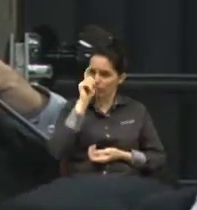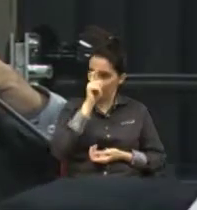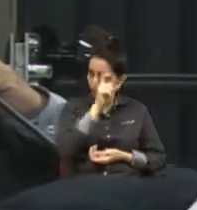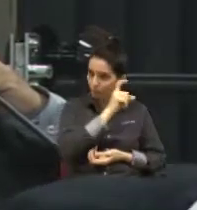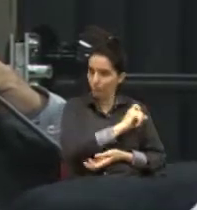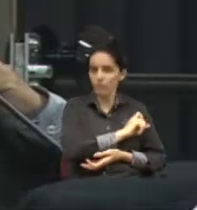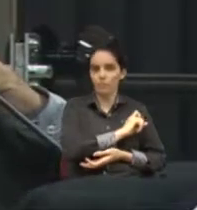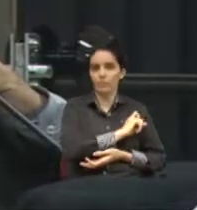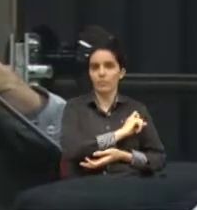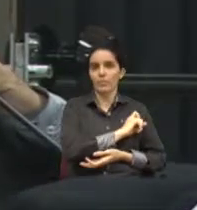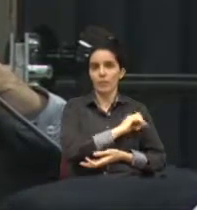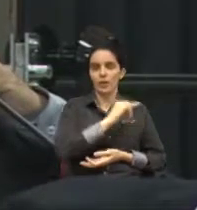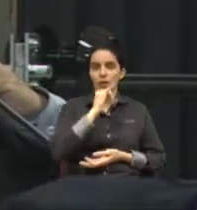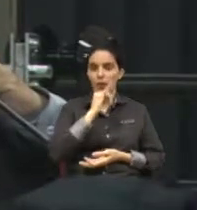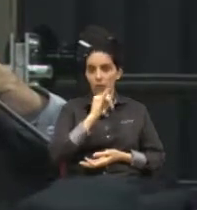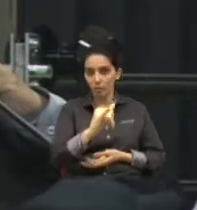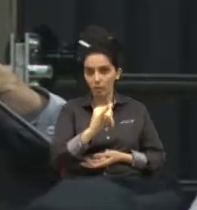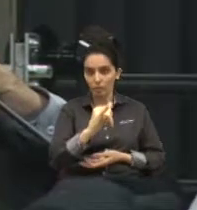falo que